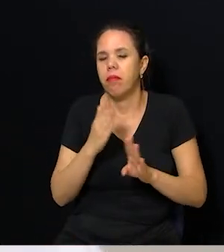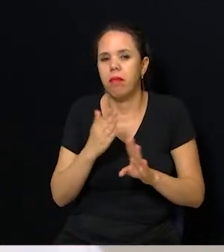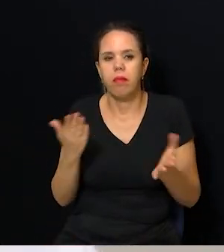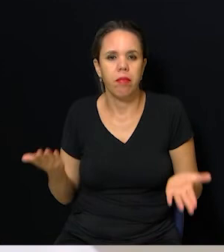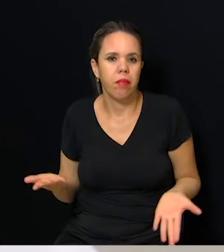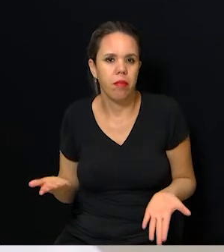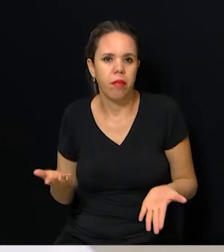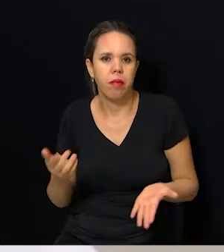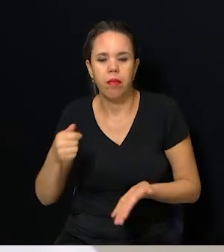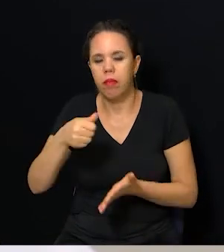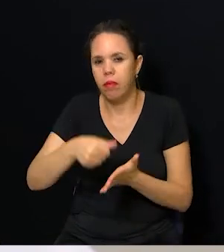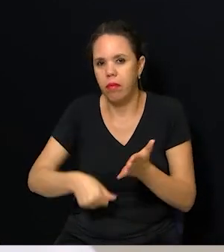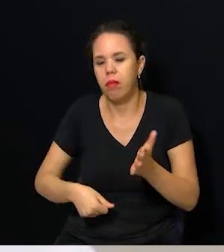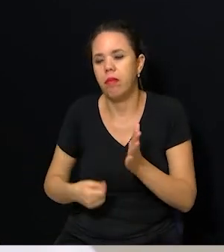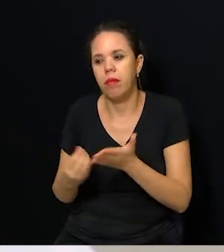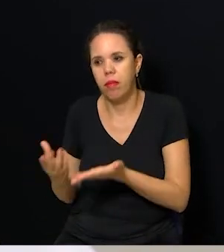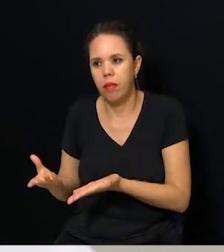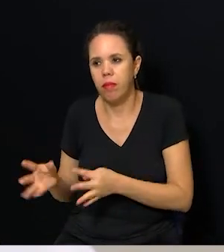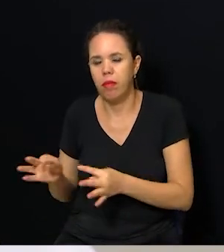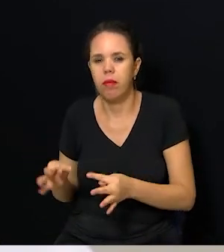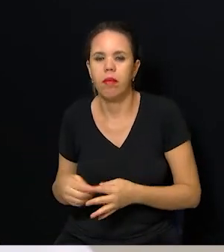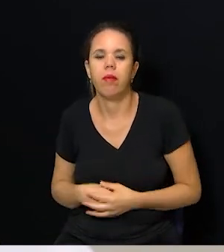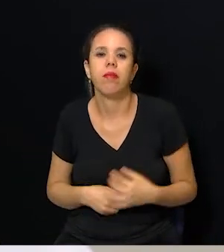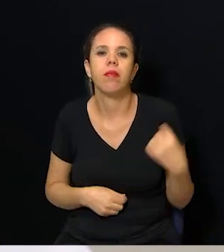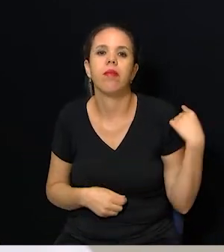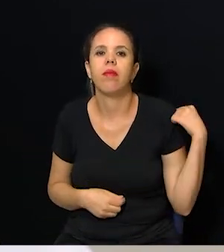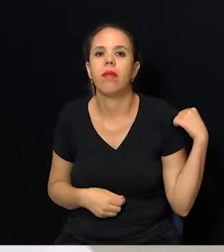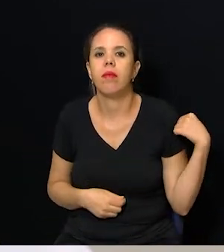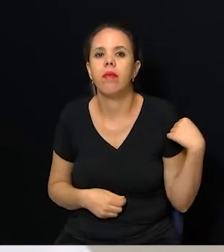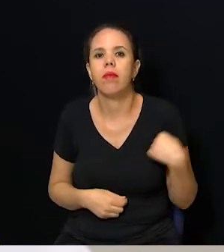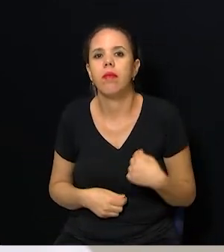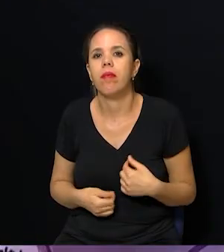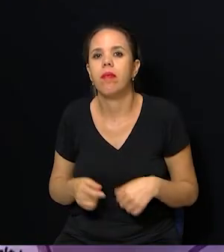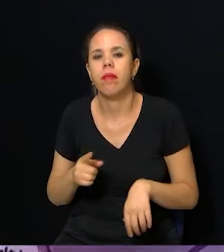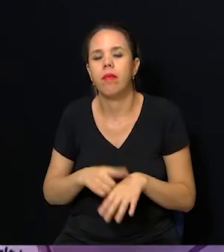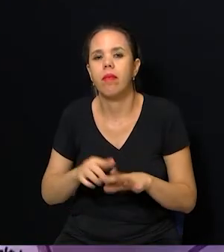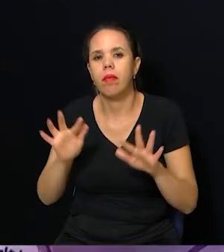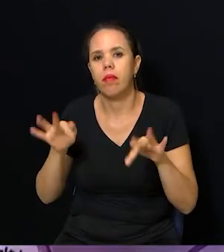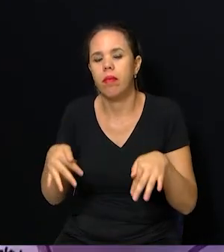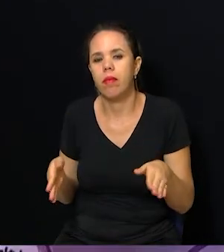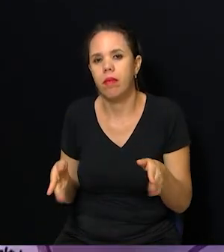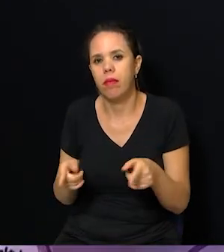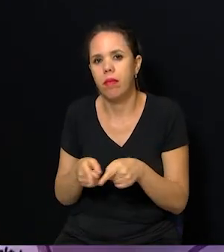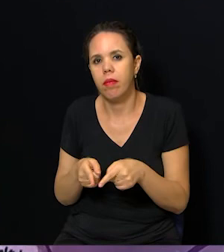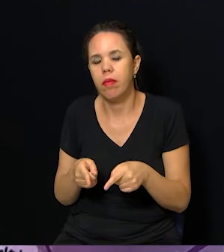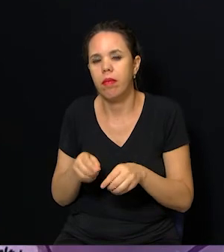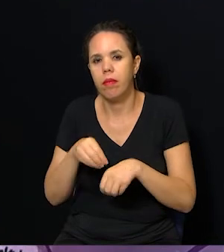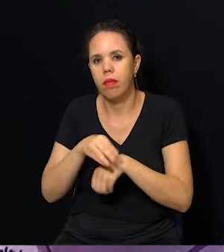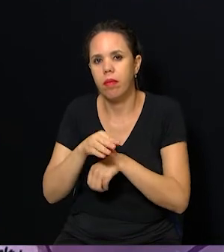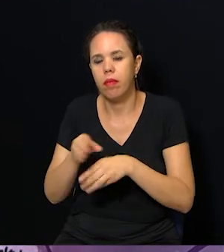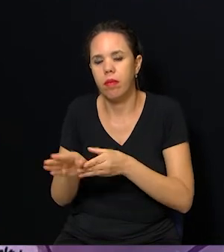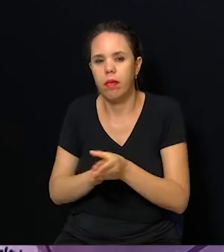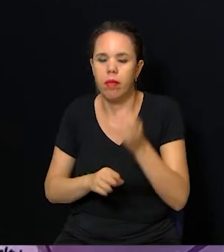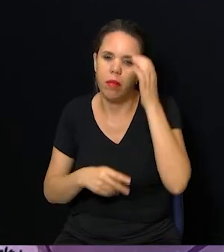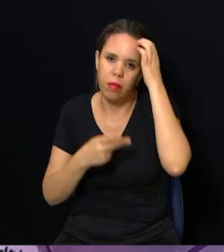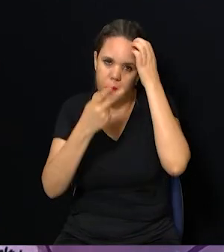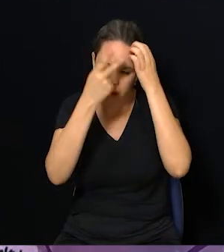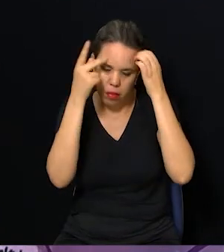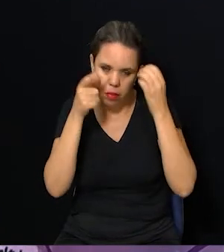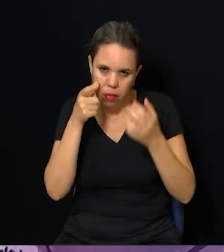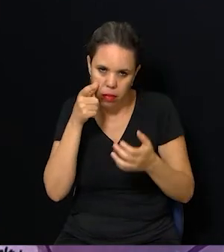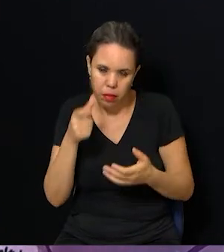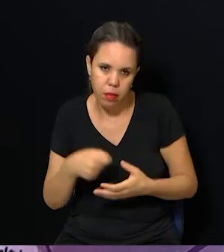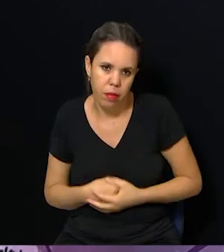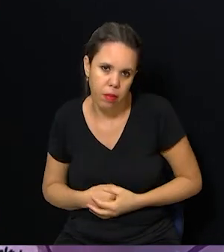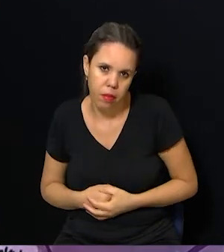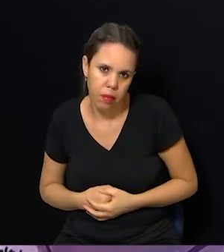e faz o encaminhamento necessário a partir daí. Doutor André, infelizmente o nosso tempo é curto, eu queria que o senhor deixasse uma orientação para quem está